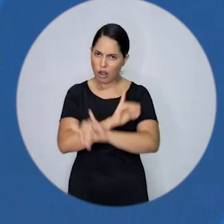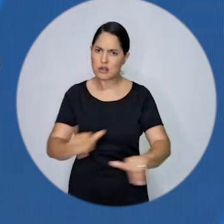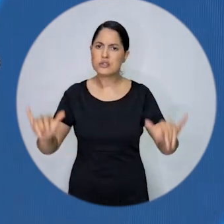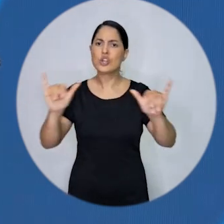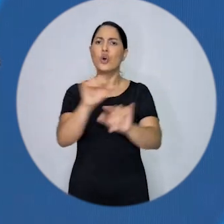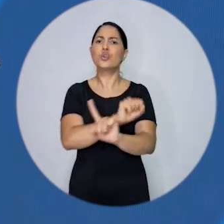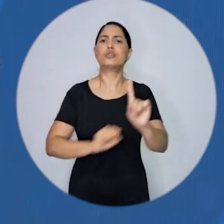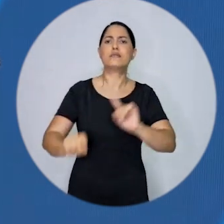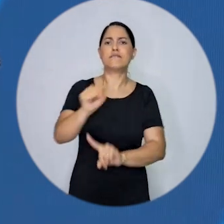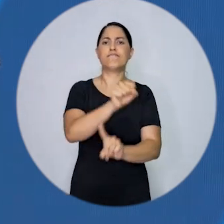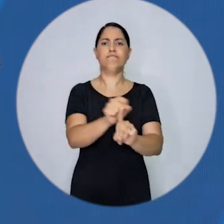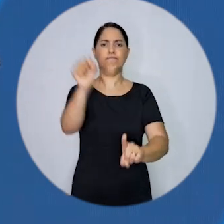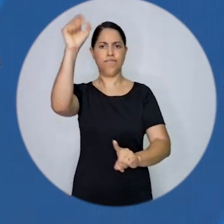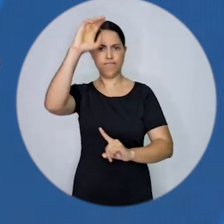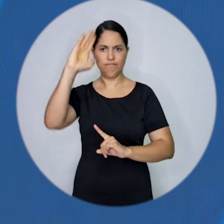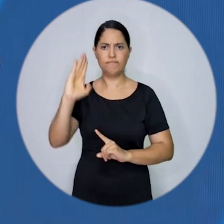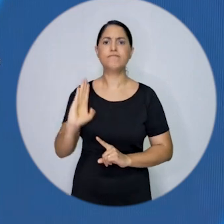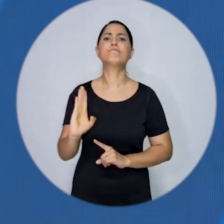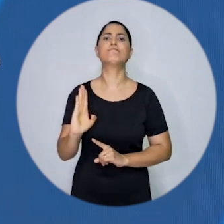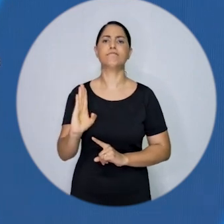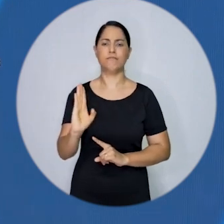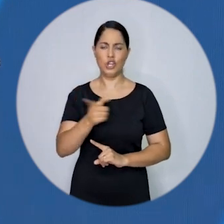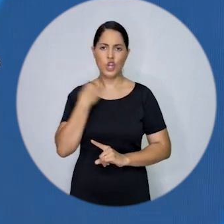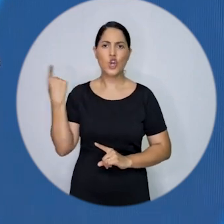proclamamos a sociedade brasileira.